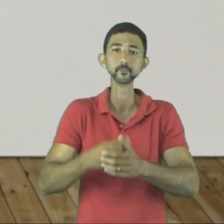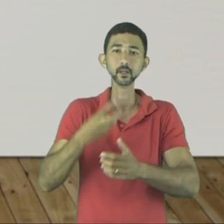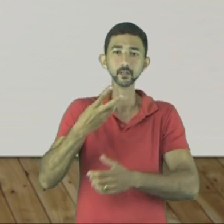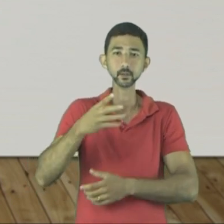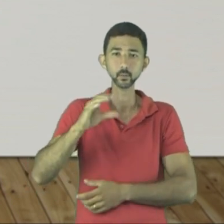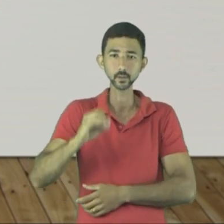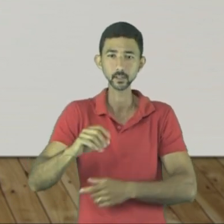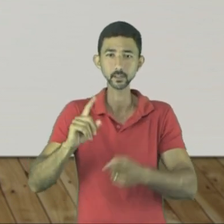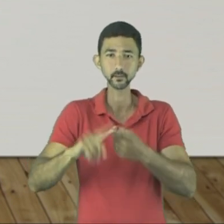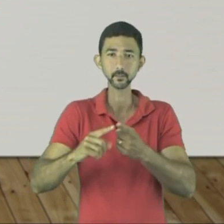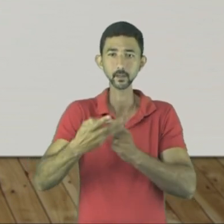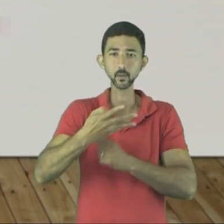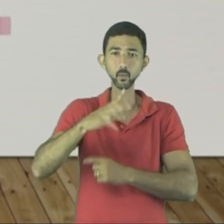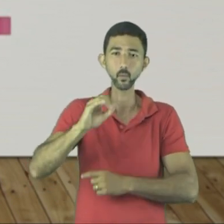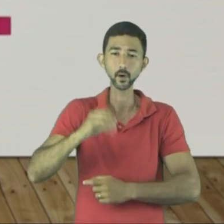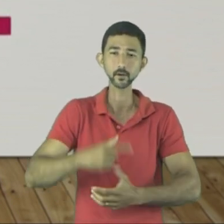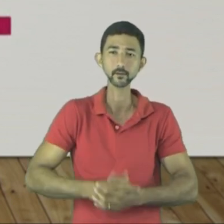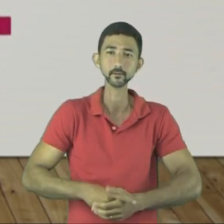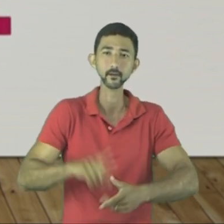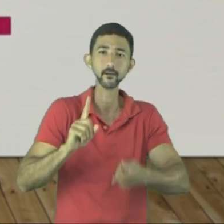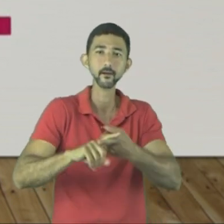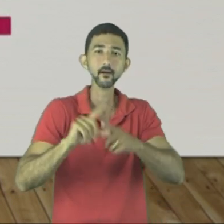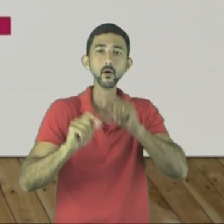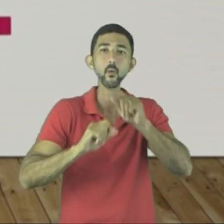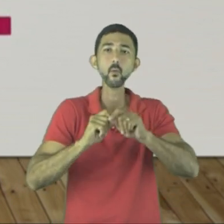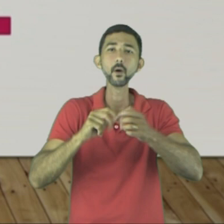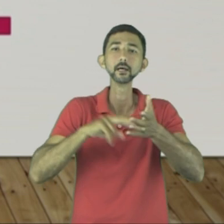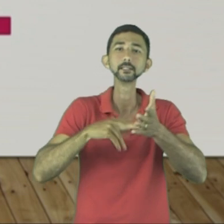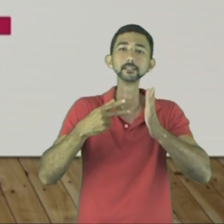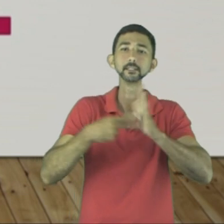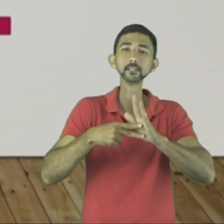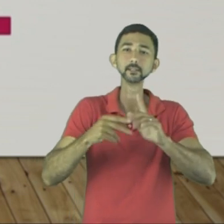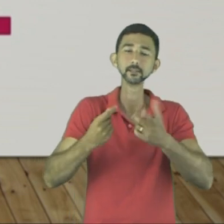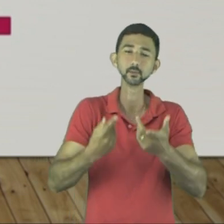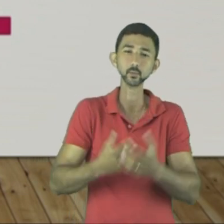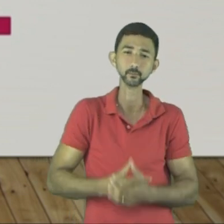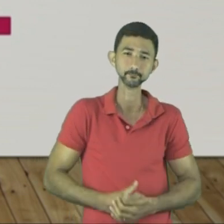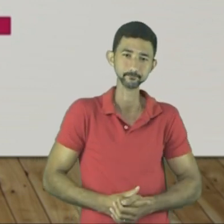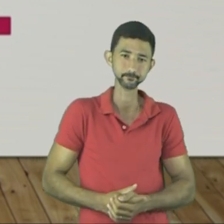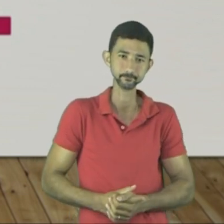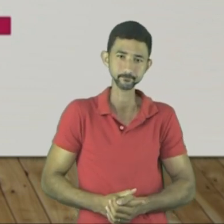30 e do 40. E isso significa que